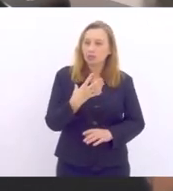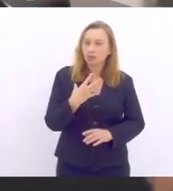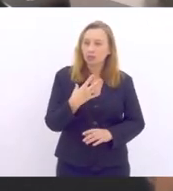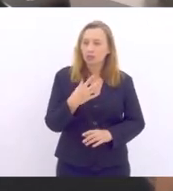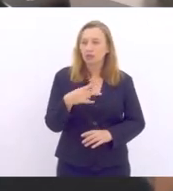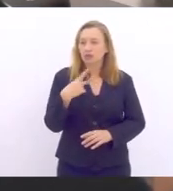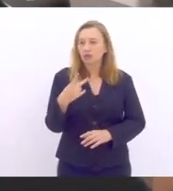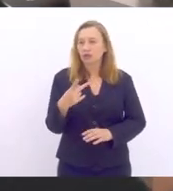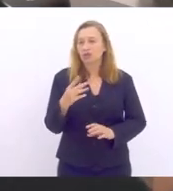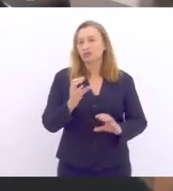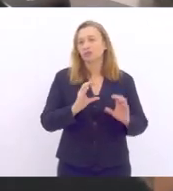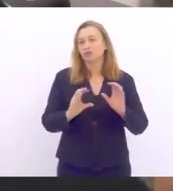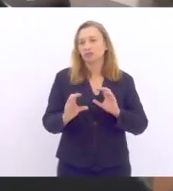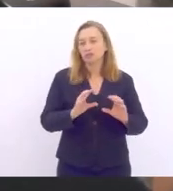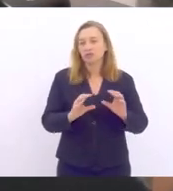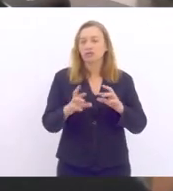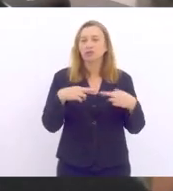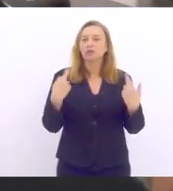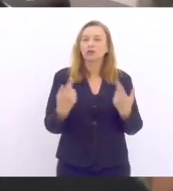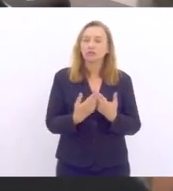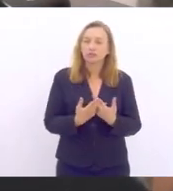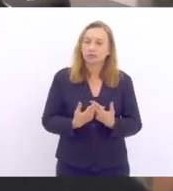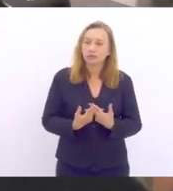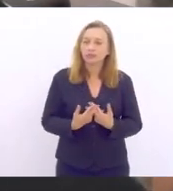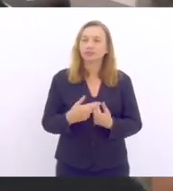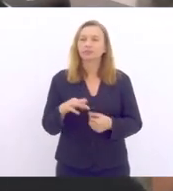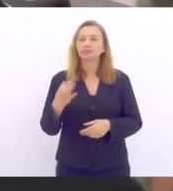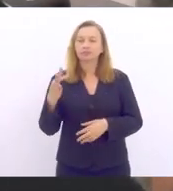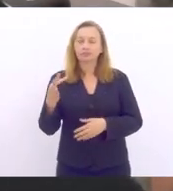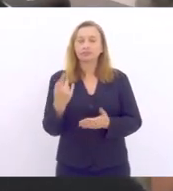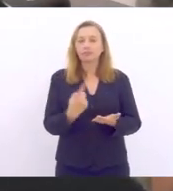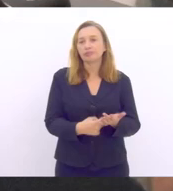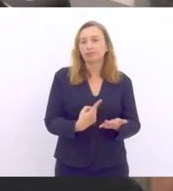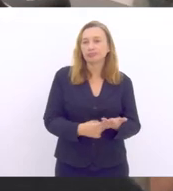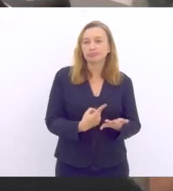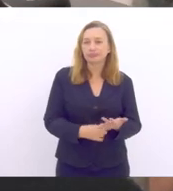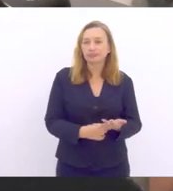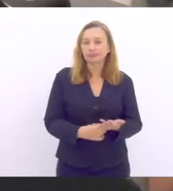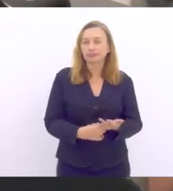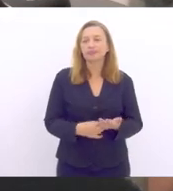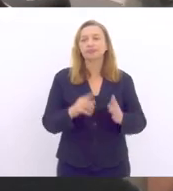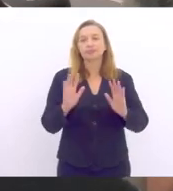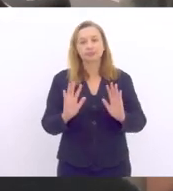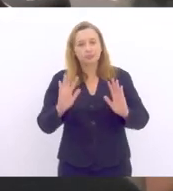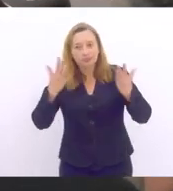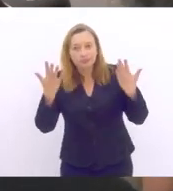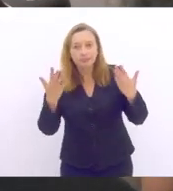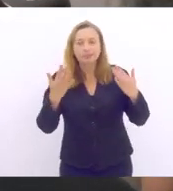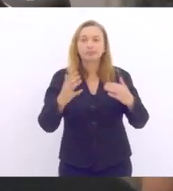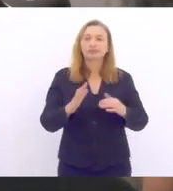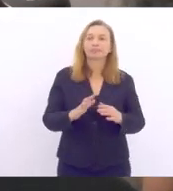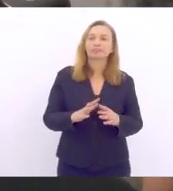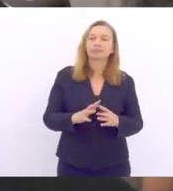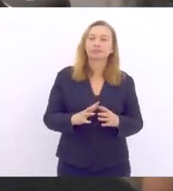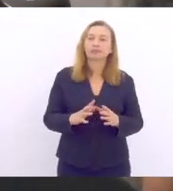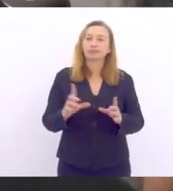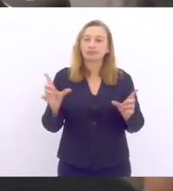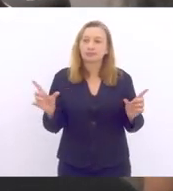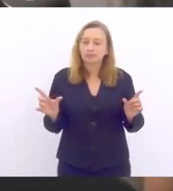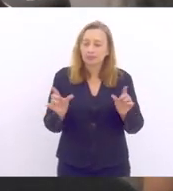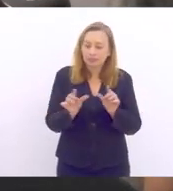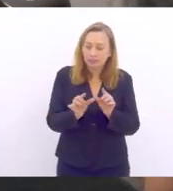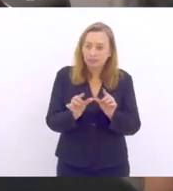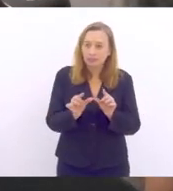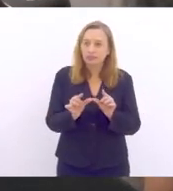mediação, quando ele fala das reuniões prévias para que se combine esse evento, para que tente se reduzir